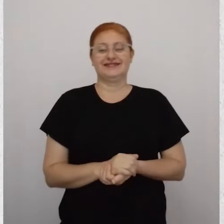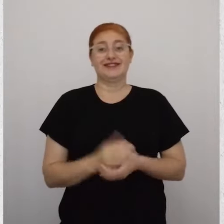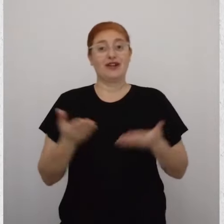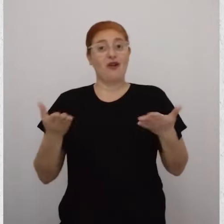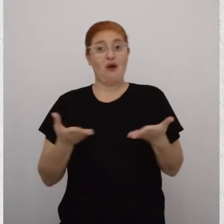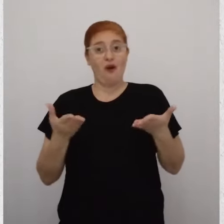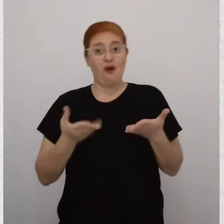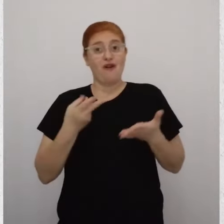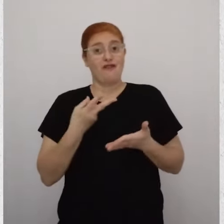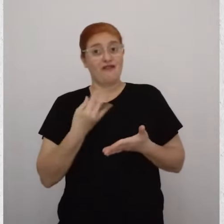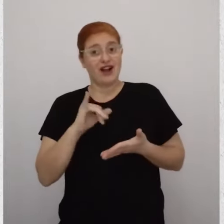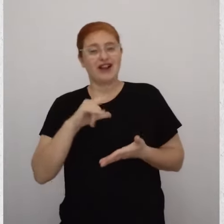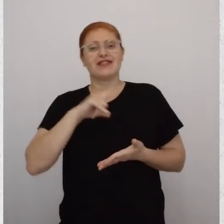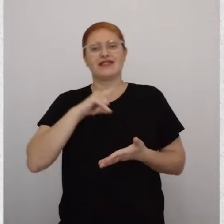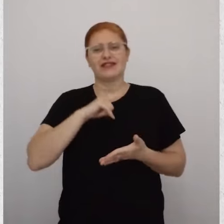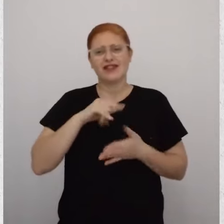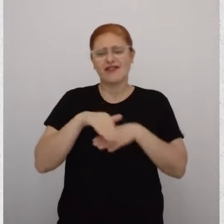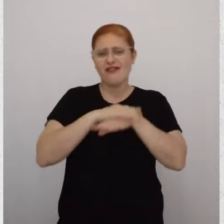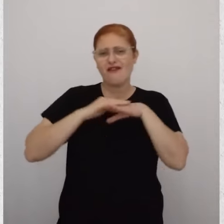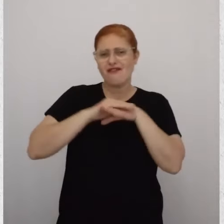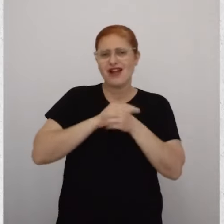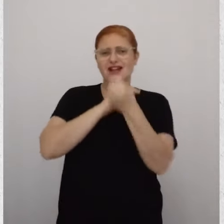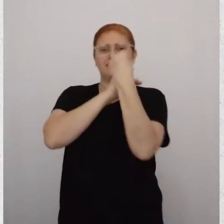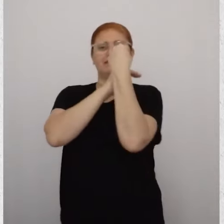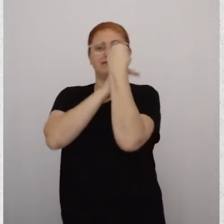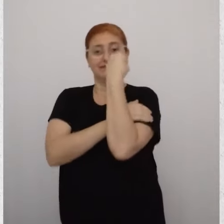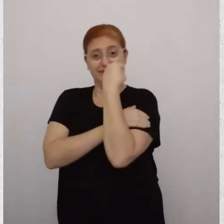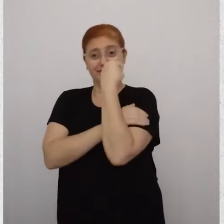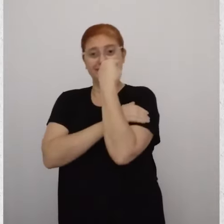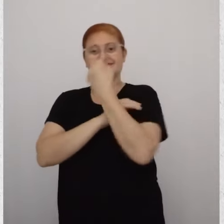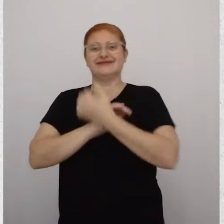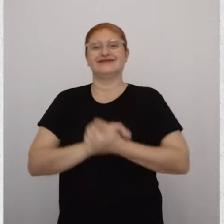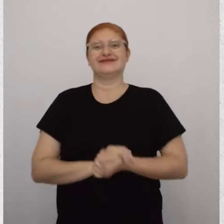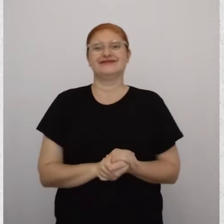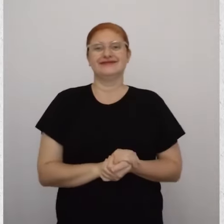Hoje a gente vai ter uma prosa feminista.